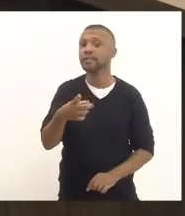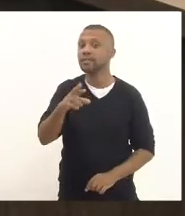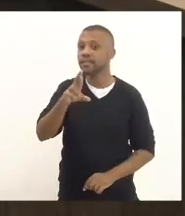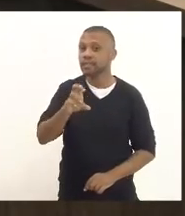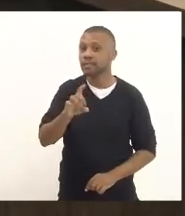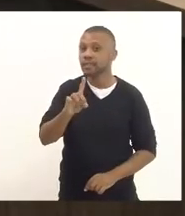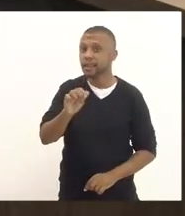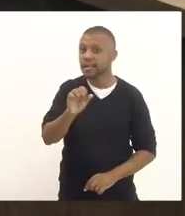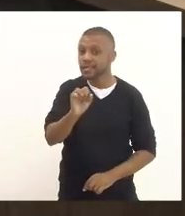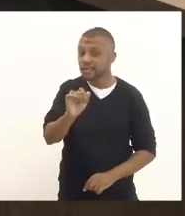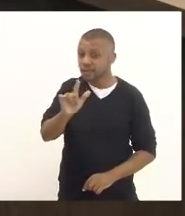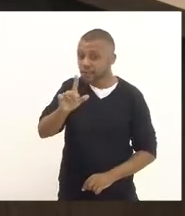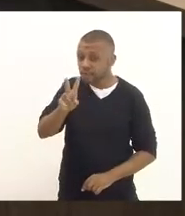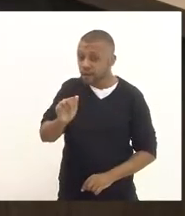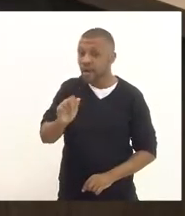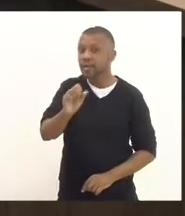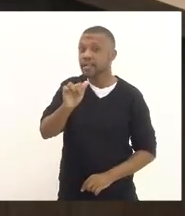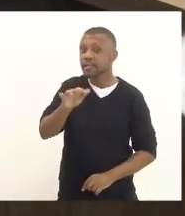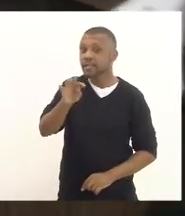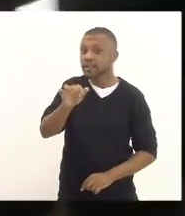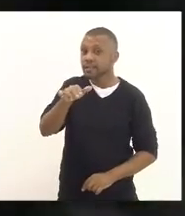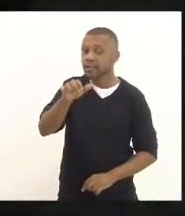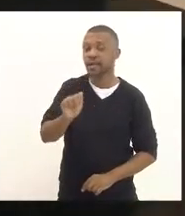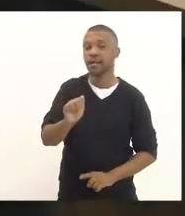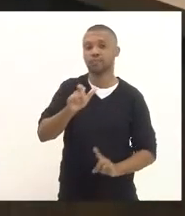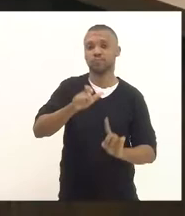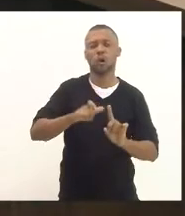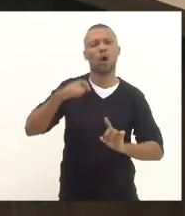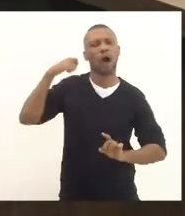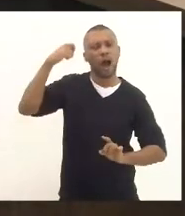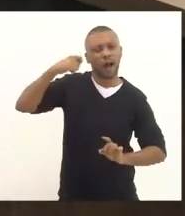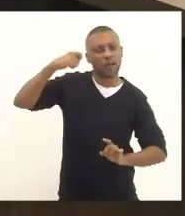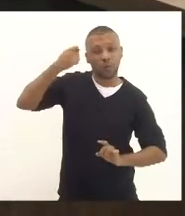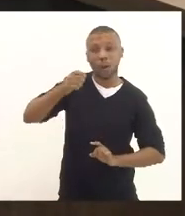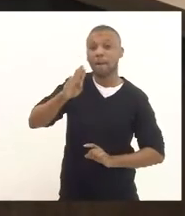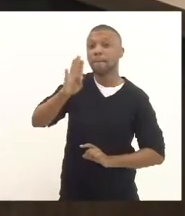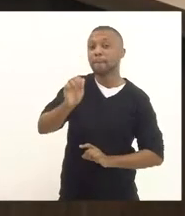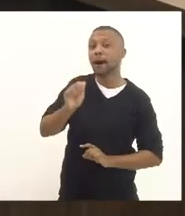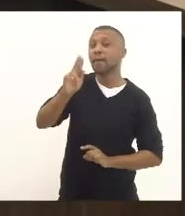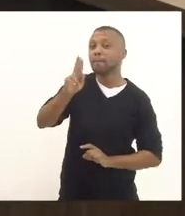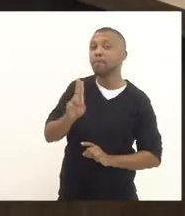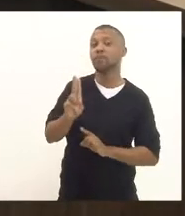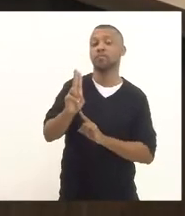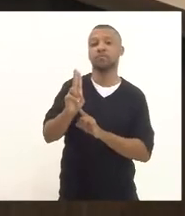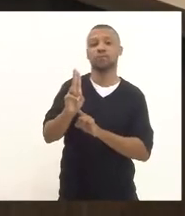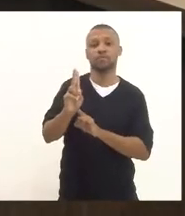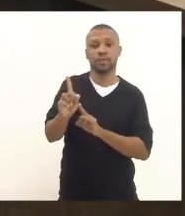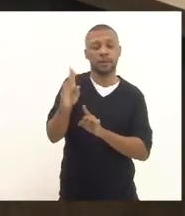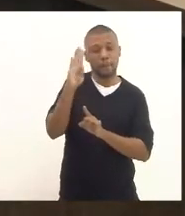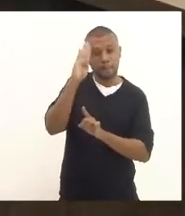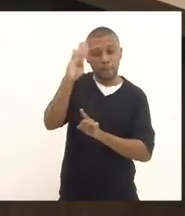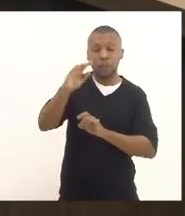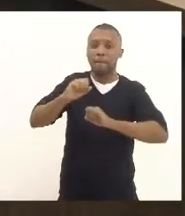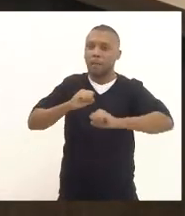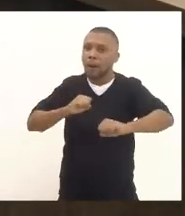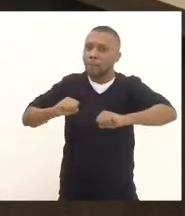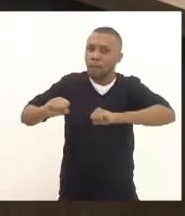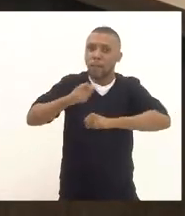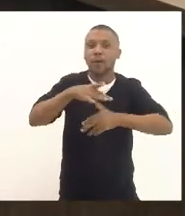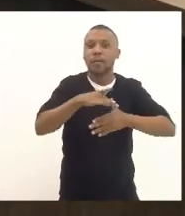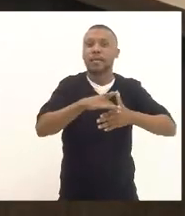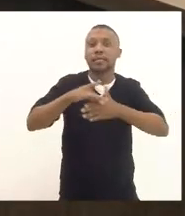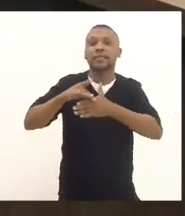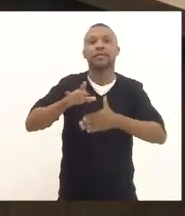Santana O Babu quer um grande ator Mas acima de tudo militantes e